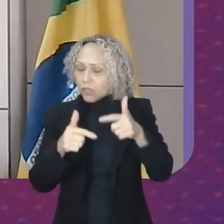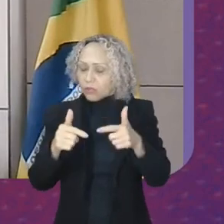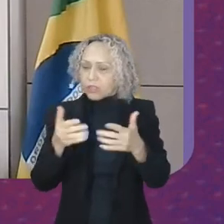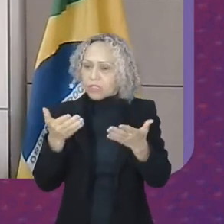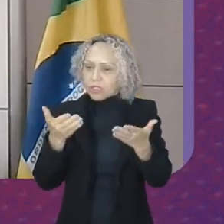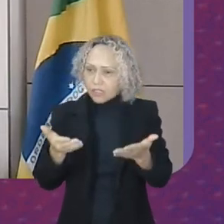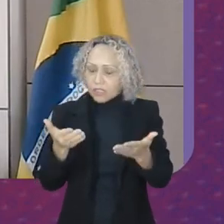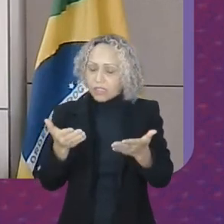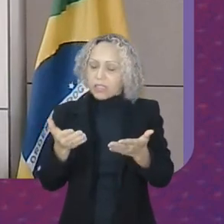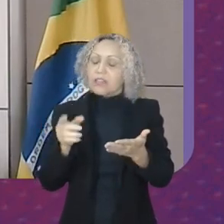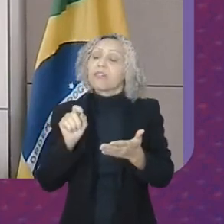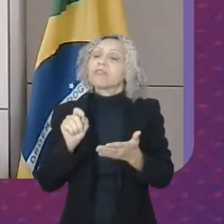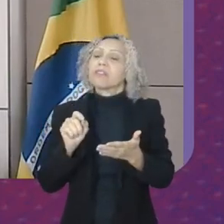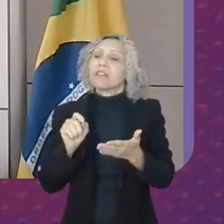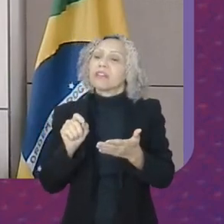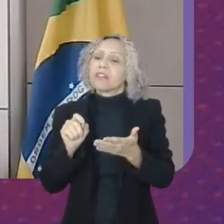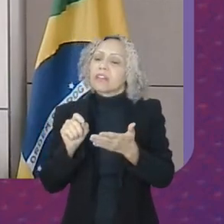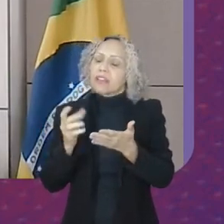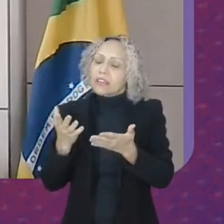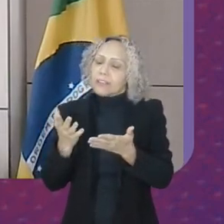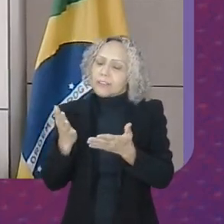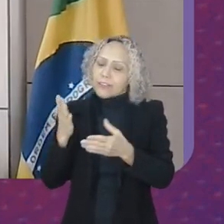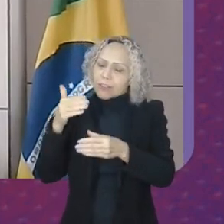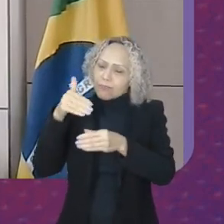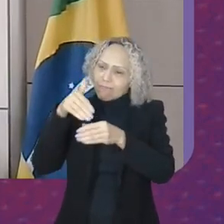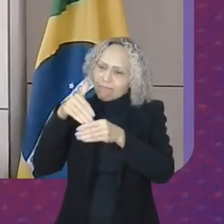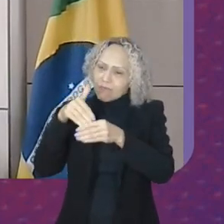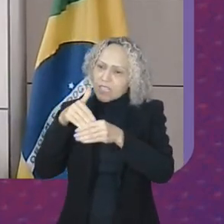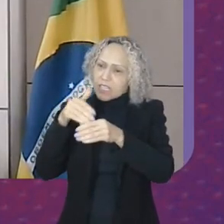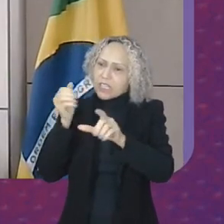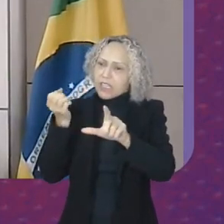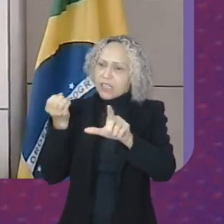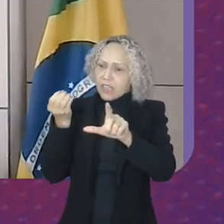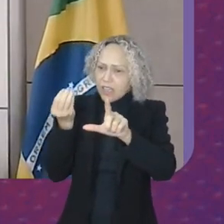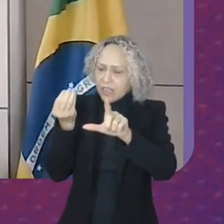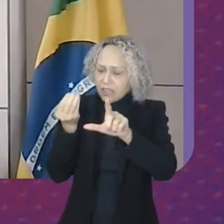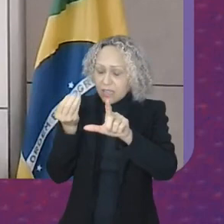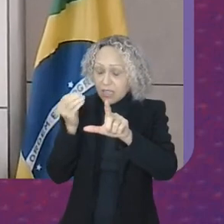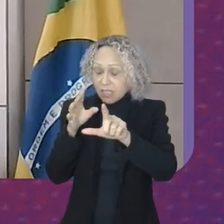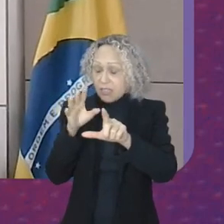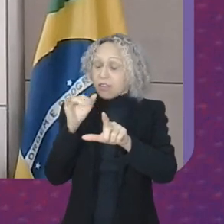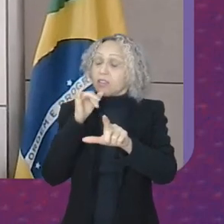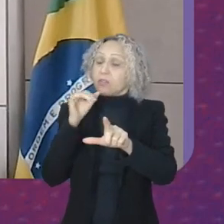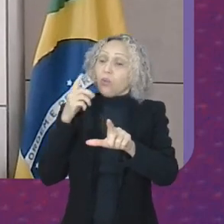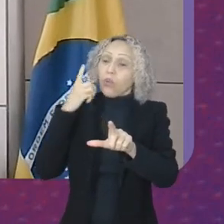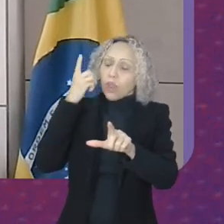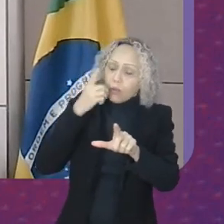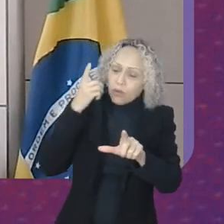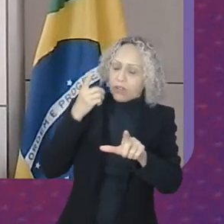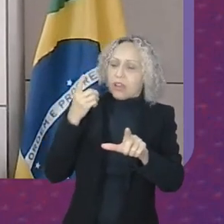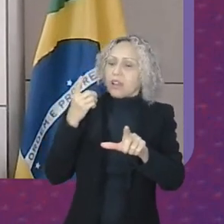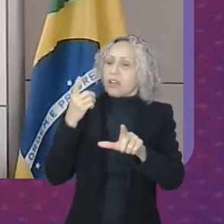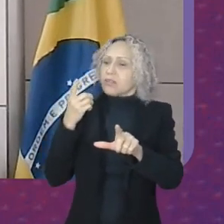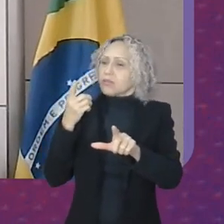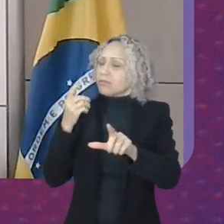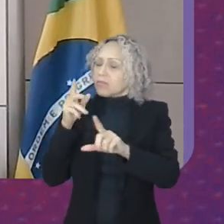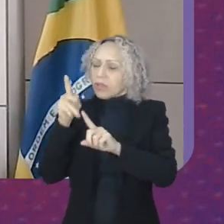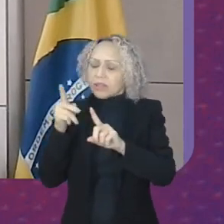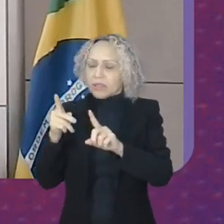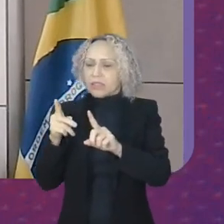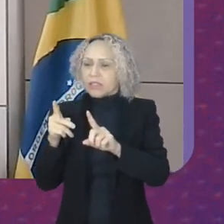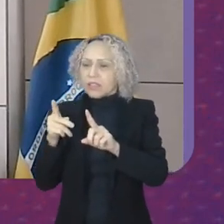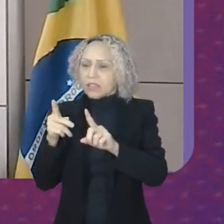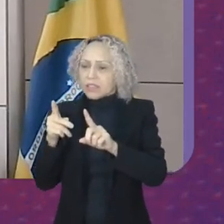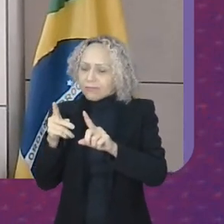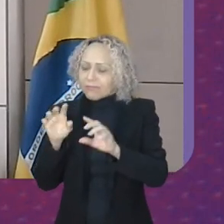é fundamental no próximo período. Indiquem emendas para esta linha que nós estamos trabalhando.